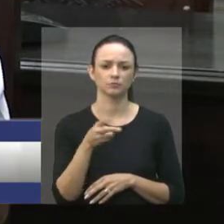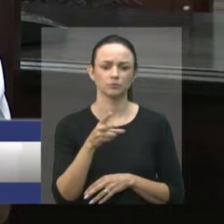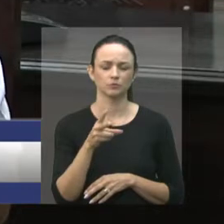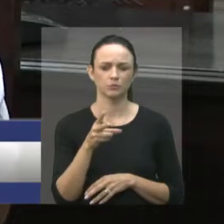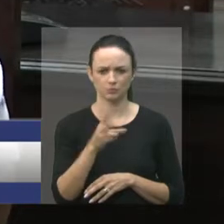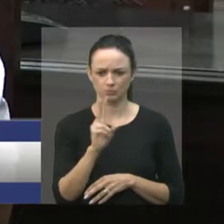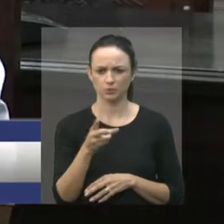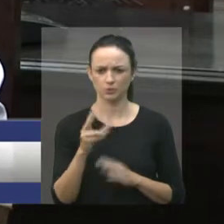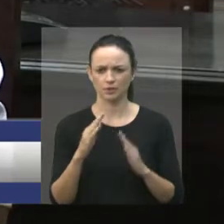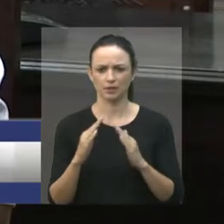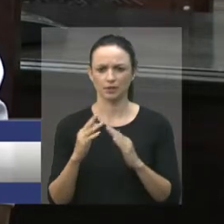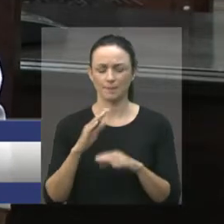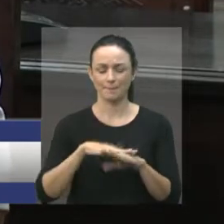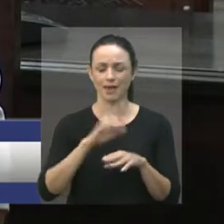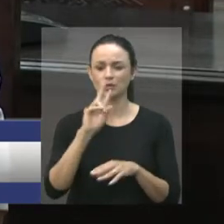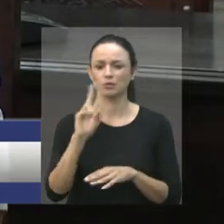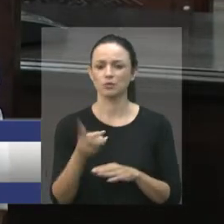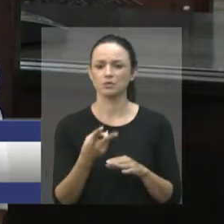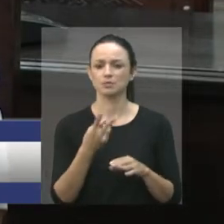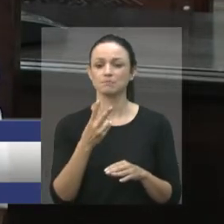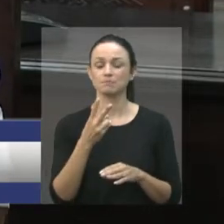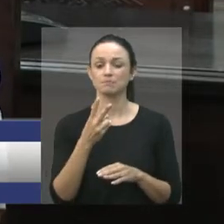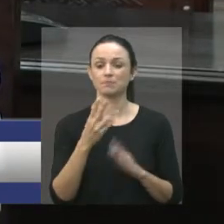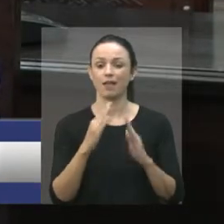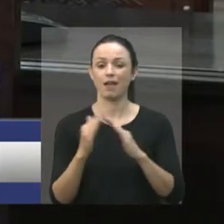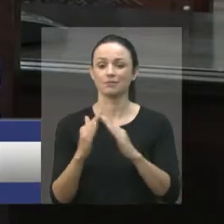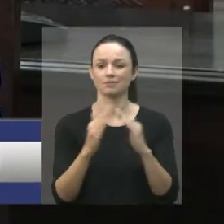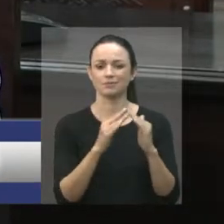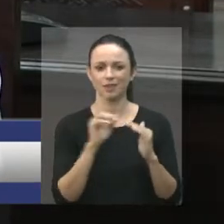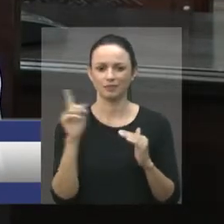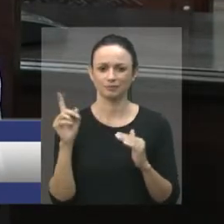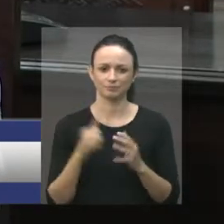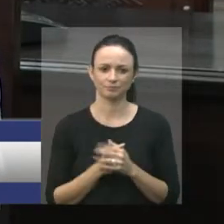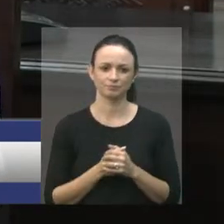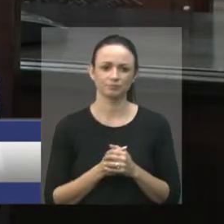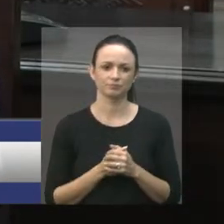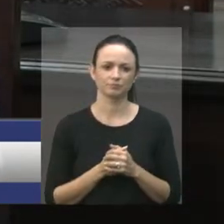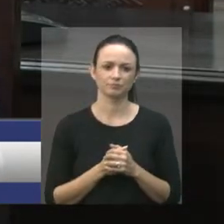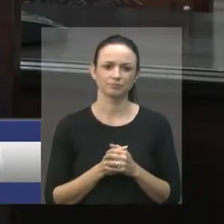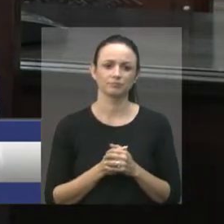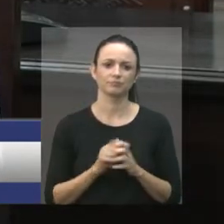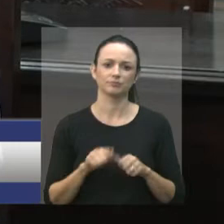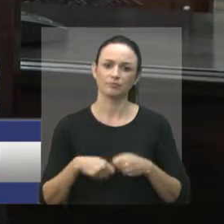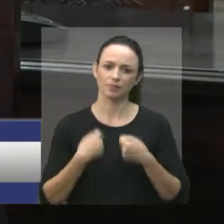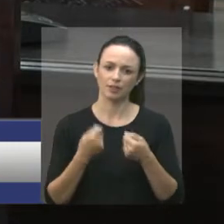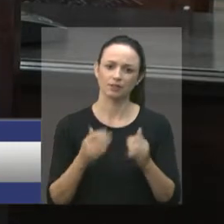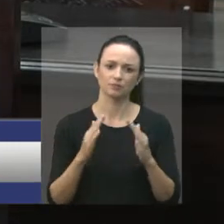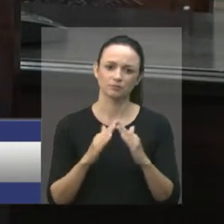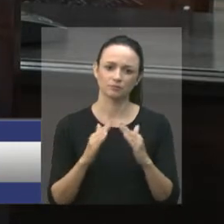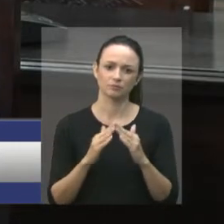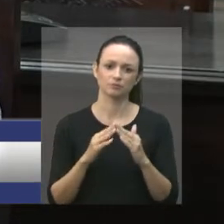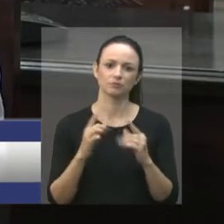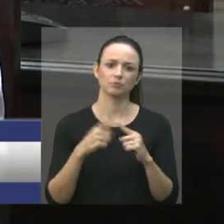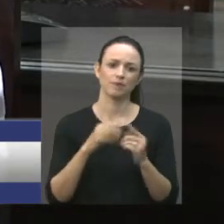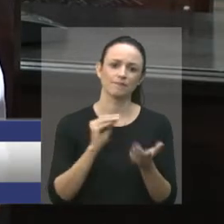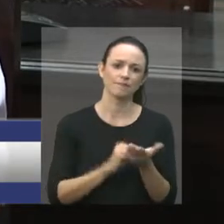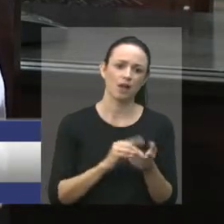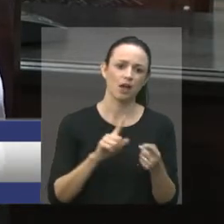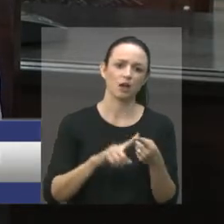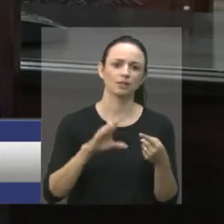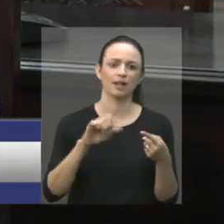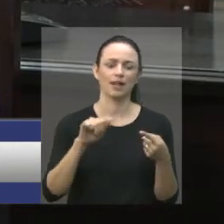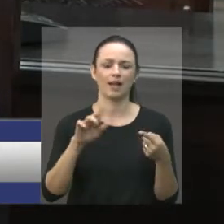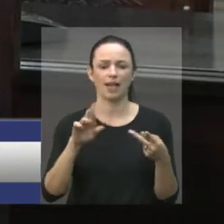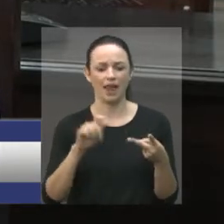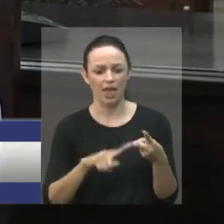Tem mais de 2.000 residências lá. O senhor acha que não era para ter entregue aquelas casas porque falta uma creche, falta um